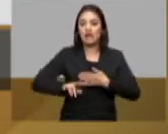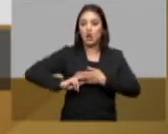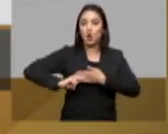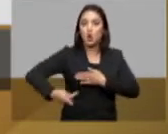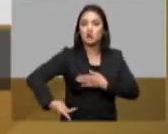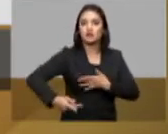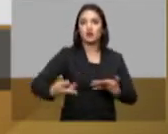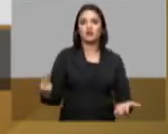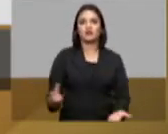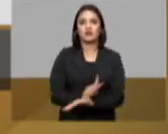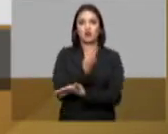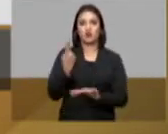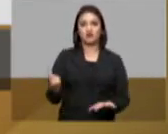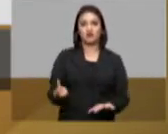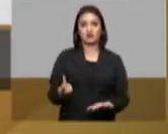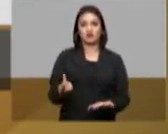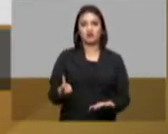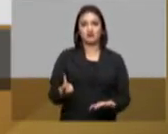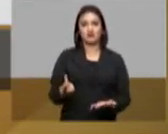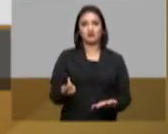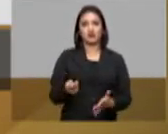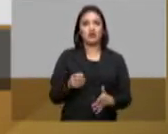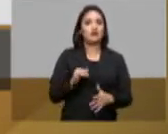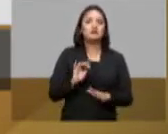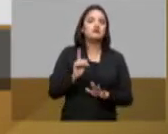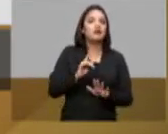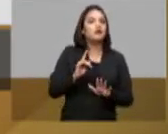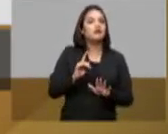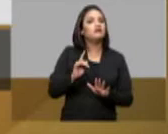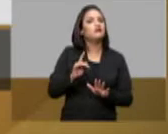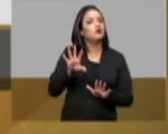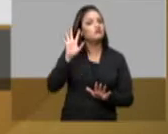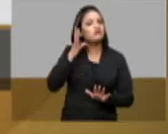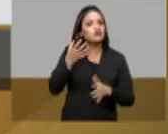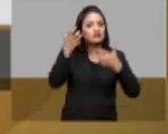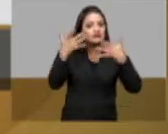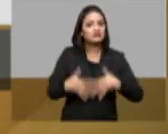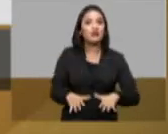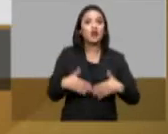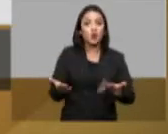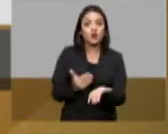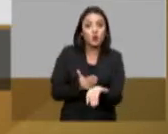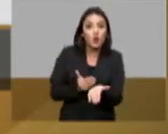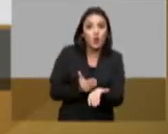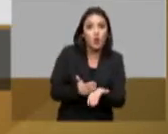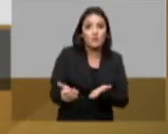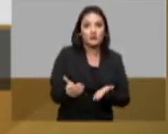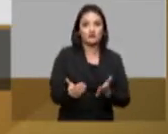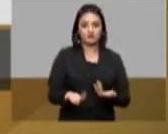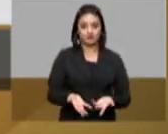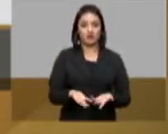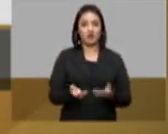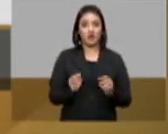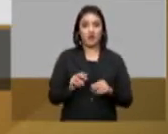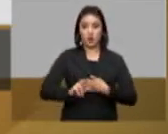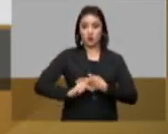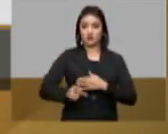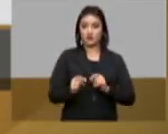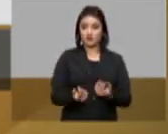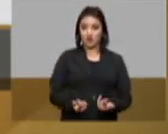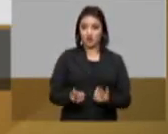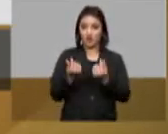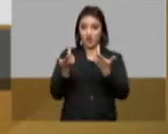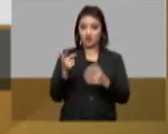como esse que deixasse de modular os efeitos de uma decisão de inconstitucionalidade, tanto em relação ao preço da gasolina, do